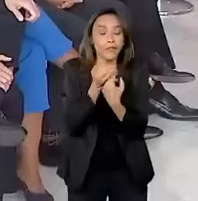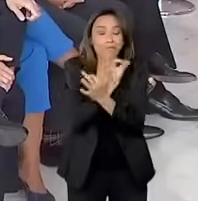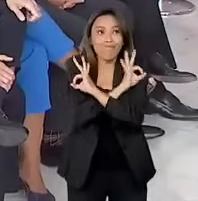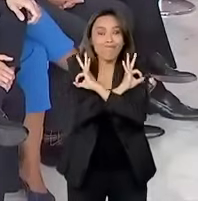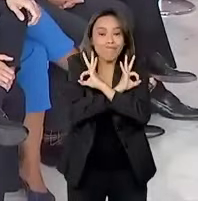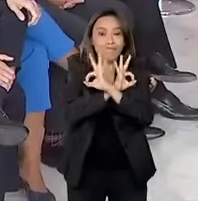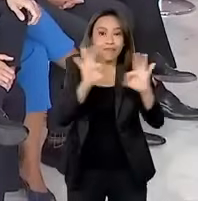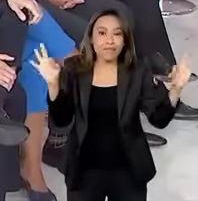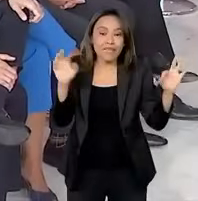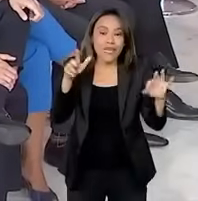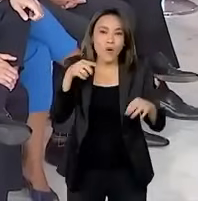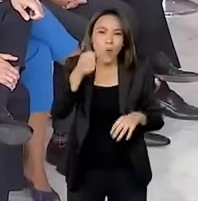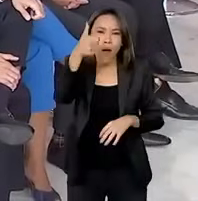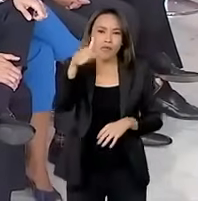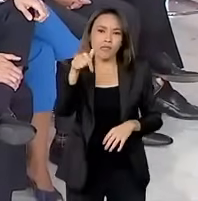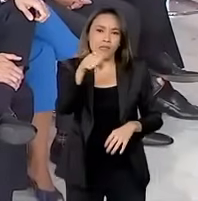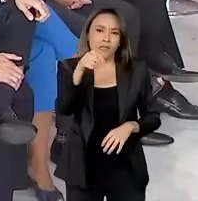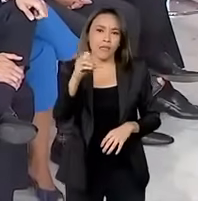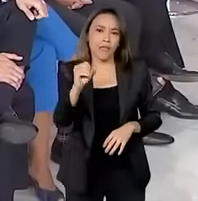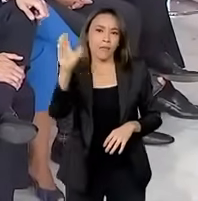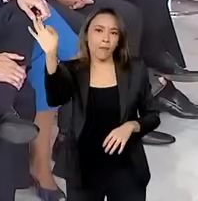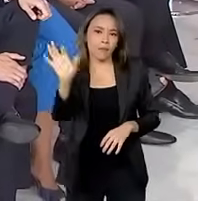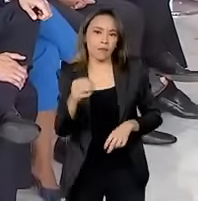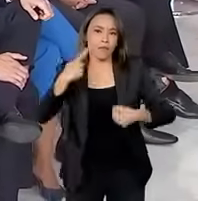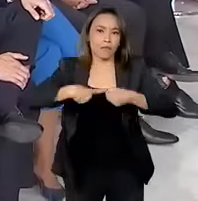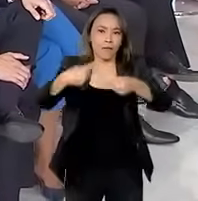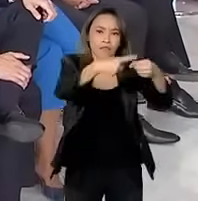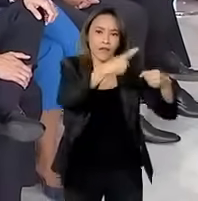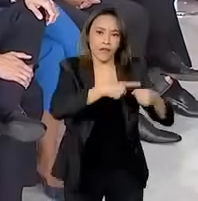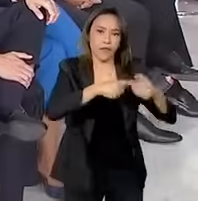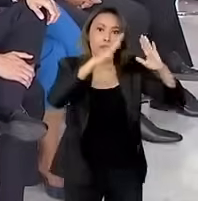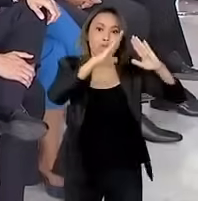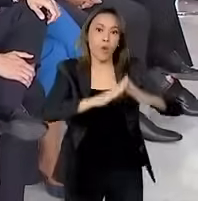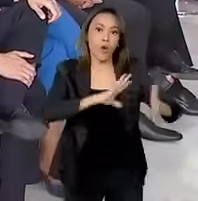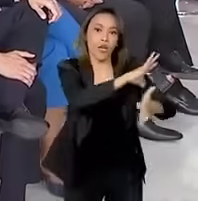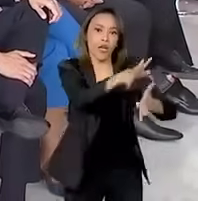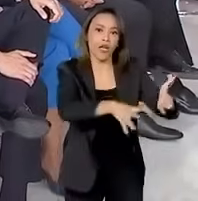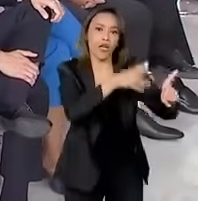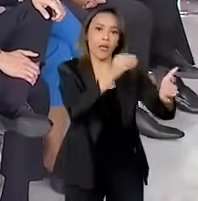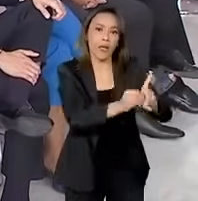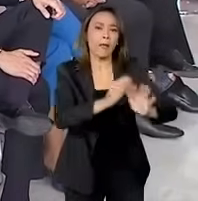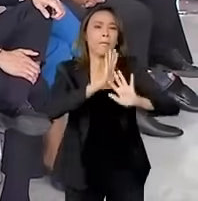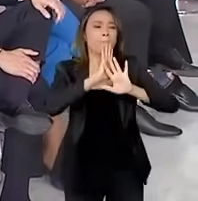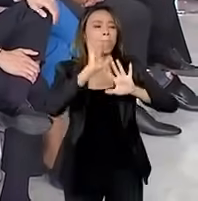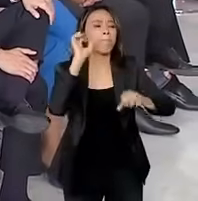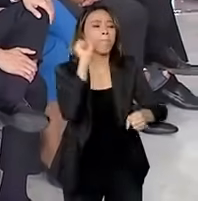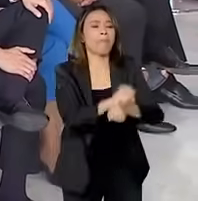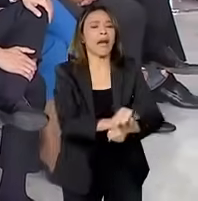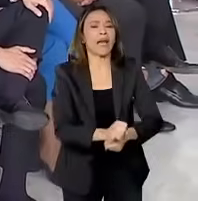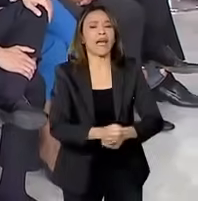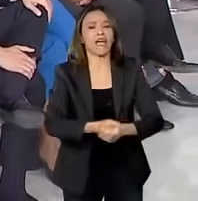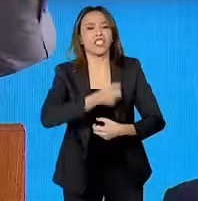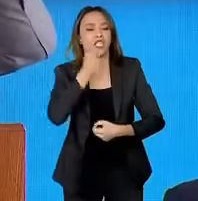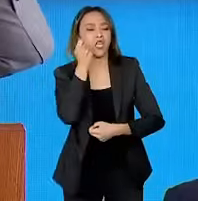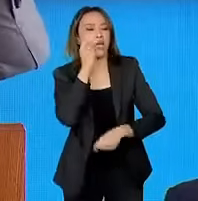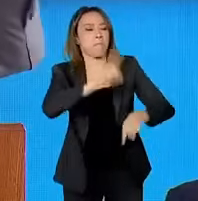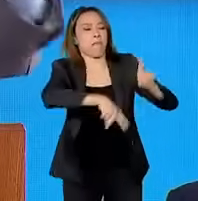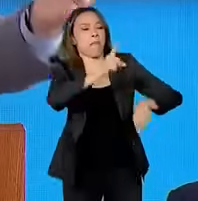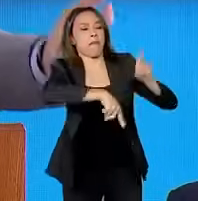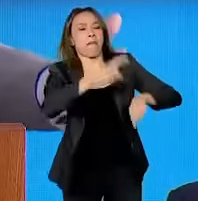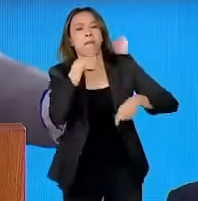70 prefeitos da Amazônia, porque a gente vai parar de ficar xingando o prefeito aqui de Brasília porque pegou